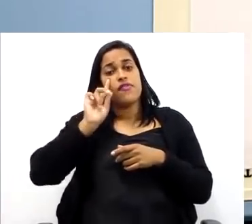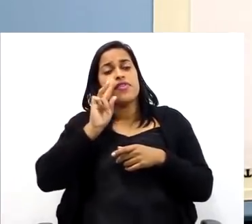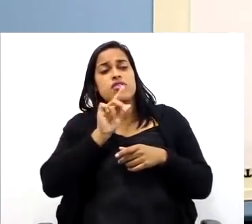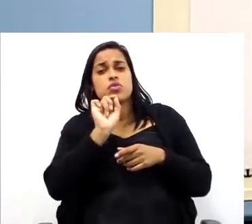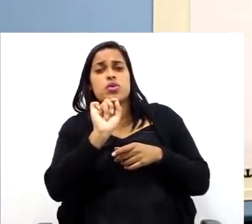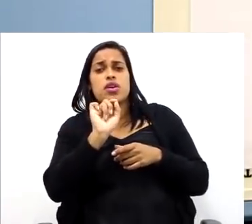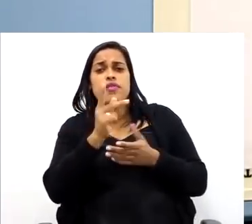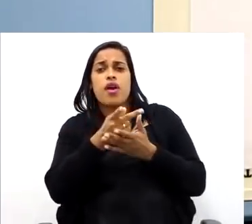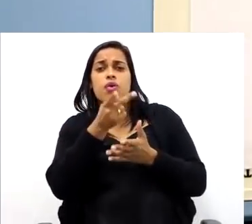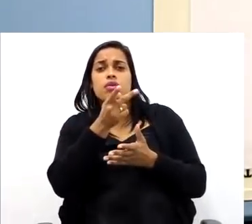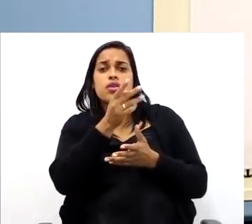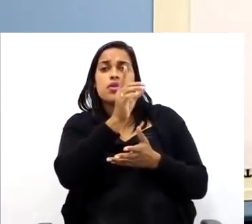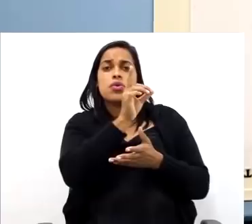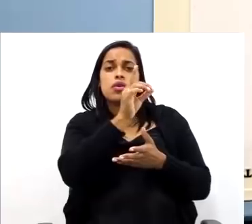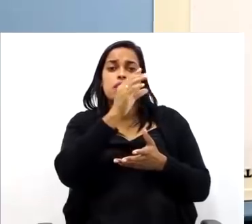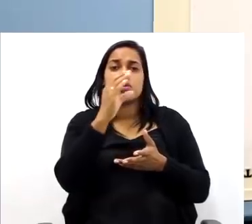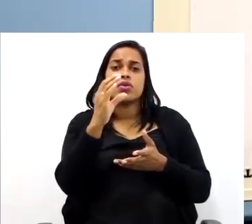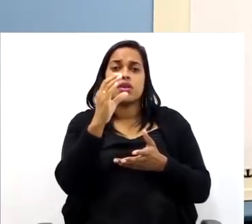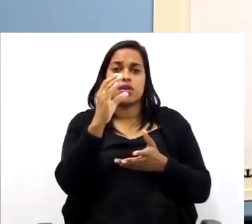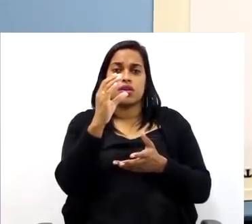acontecer com o ponto D e o ponto C.